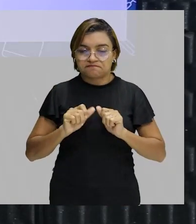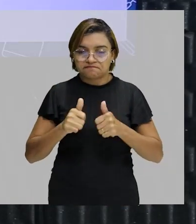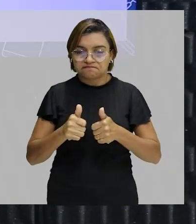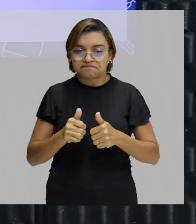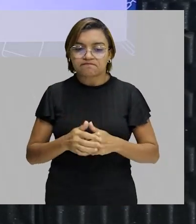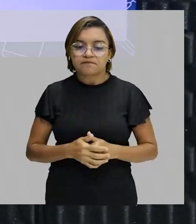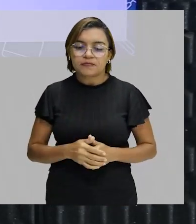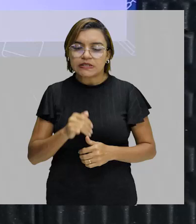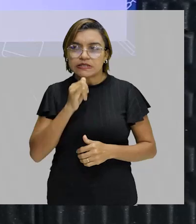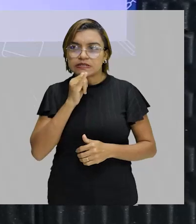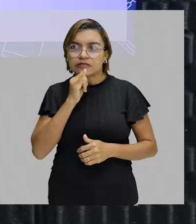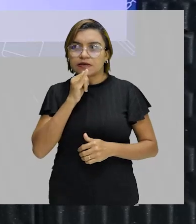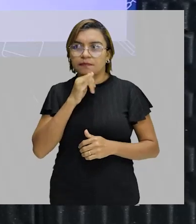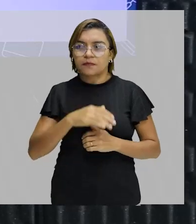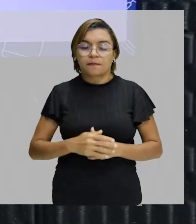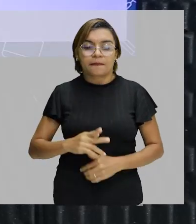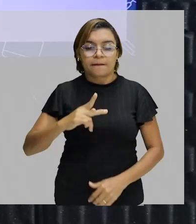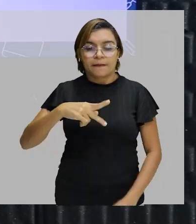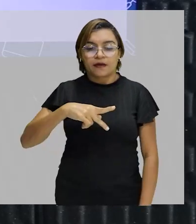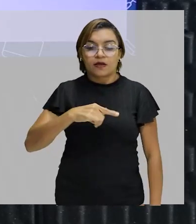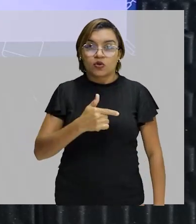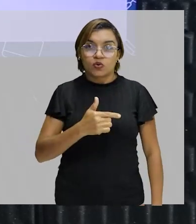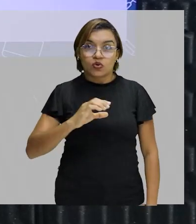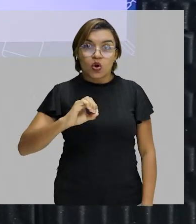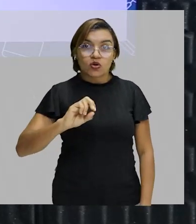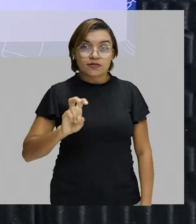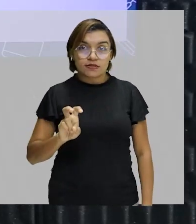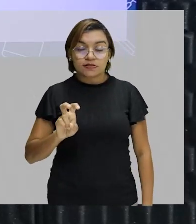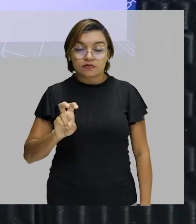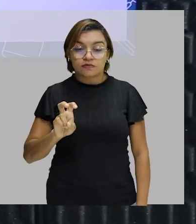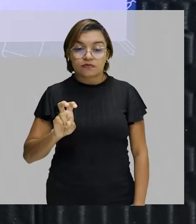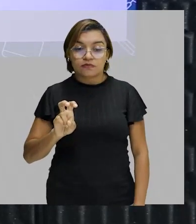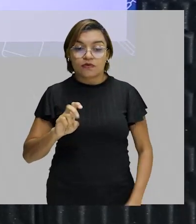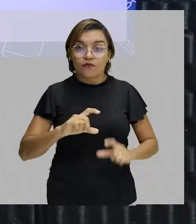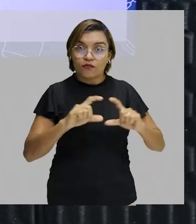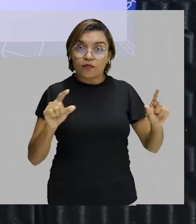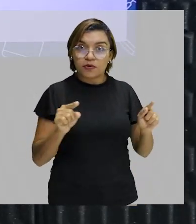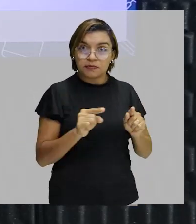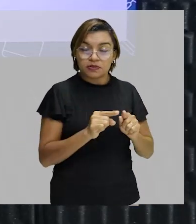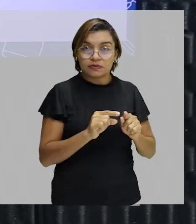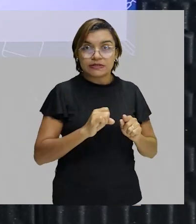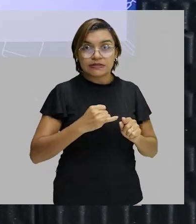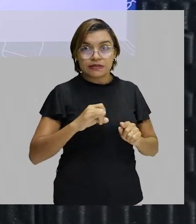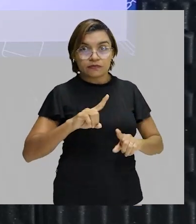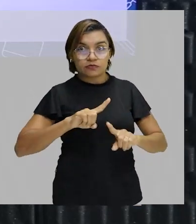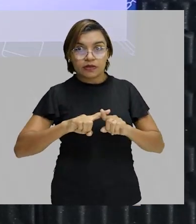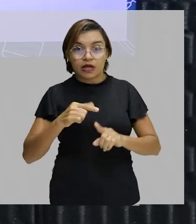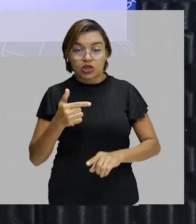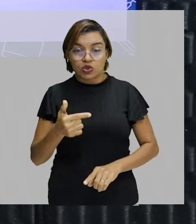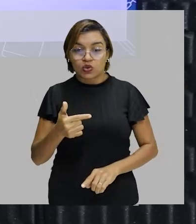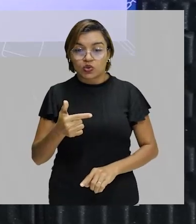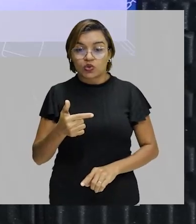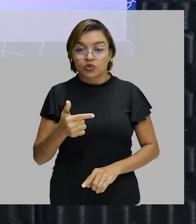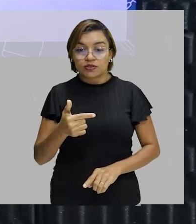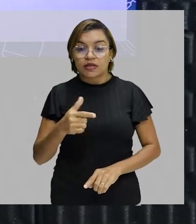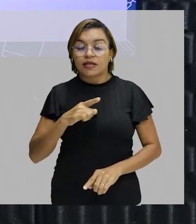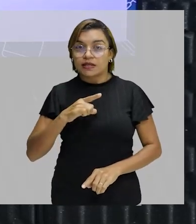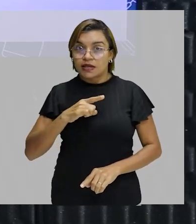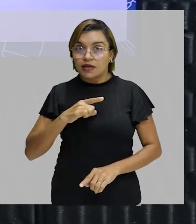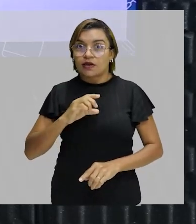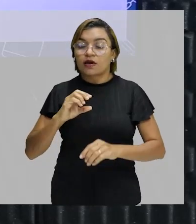certo? Por exemplo, o P2O5, fórmula mínima. Se eu multiplicar por 2, eu vou chegar à